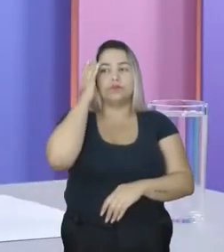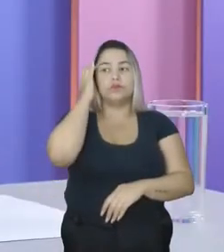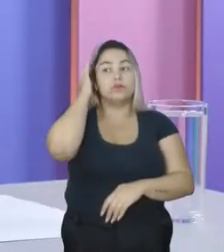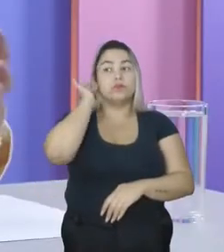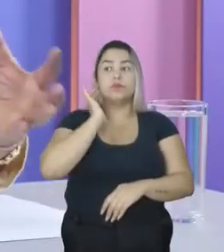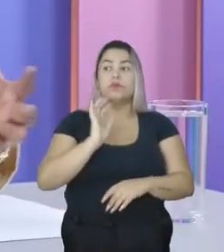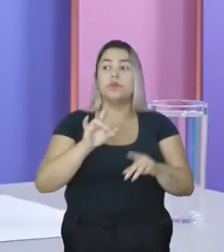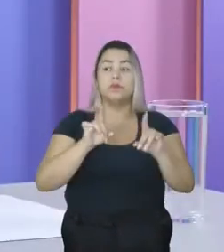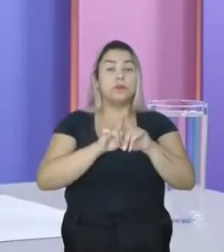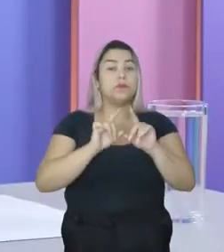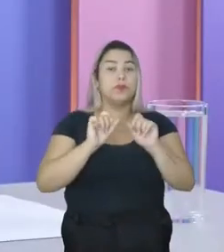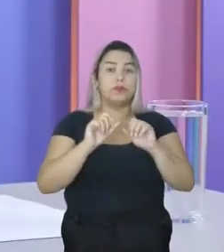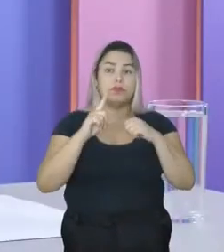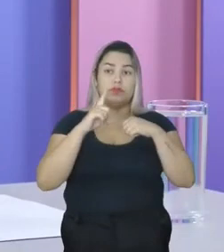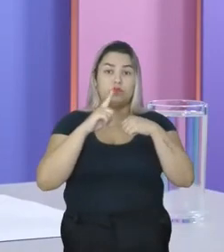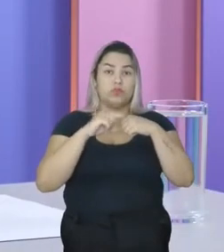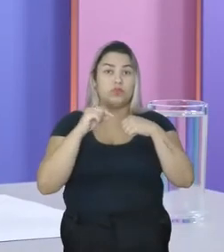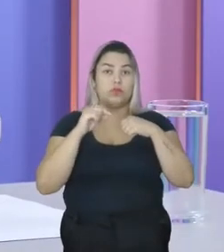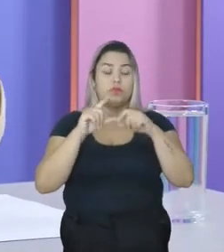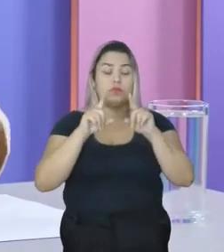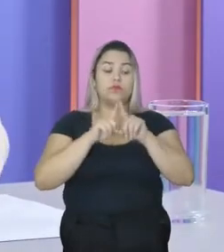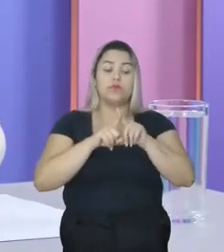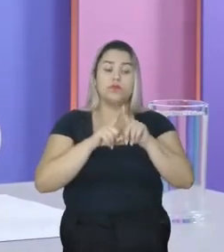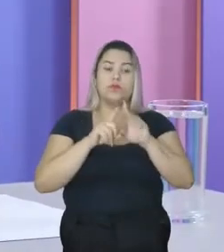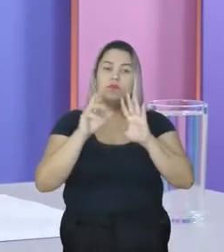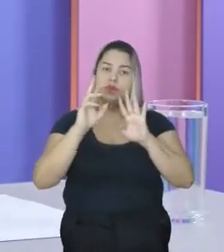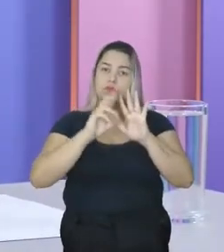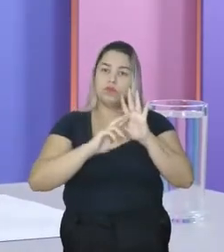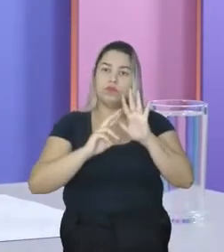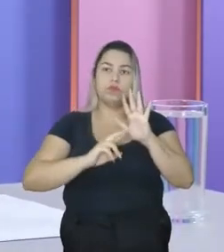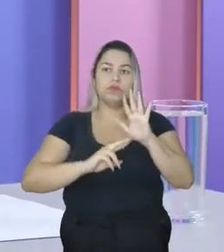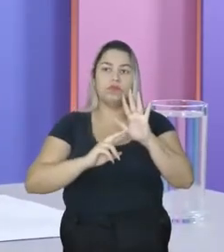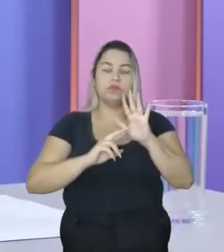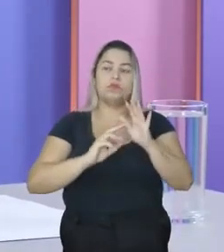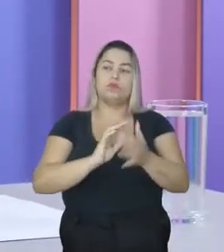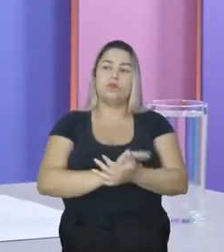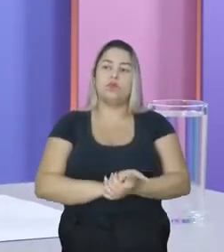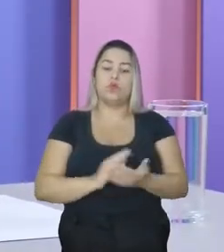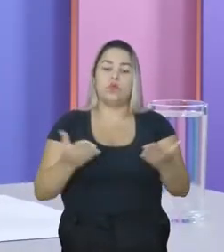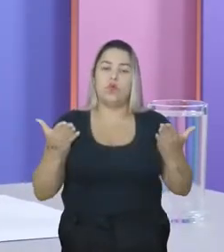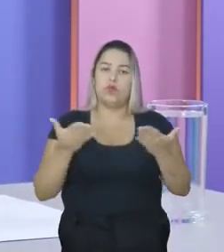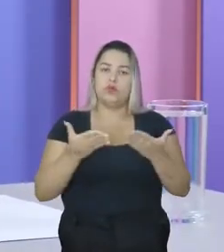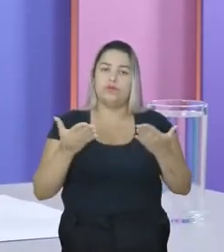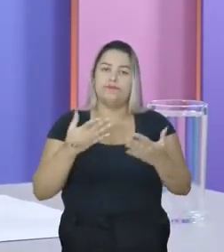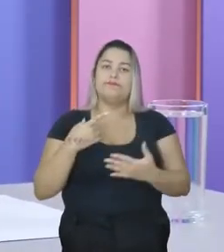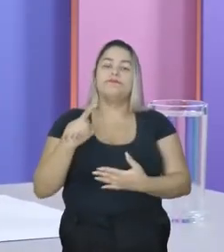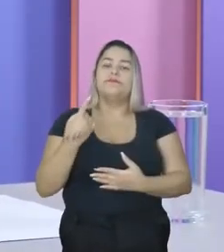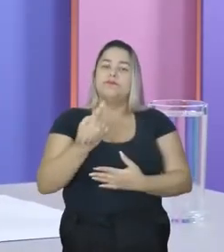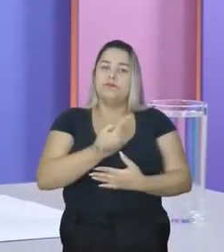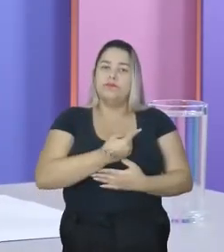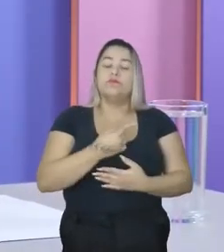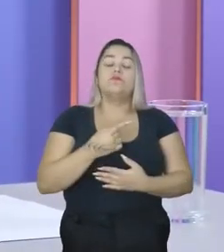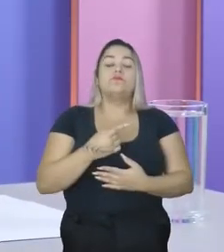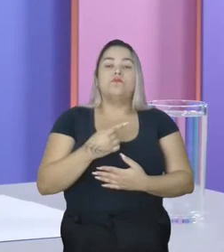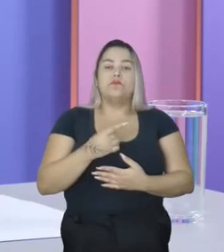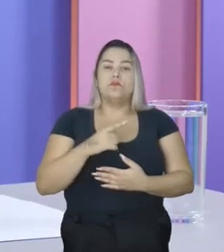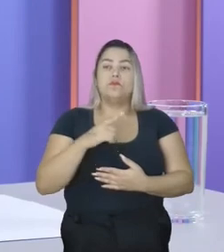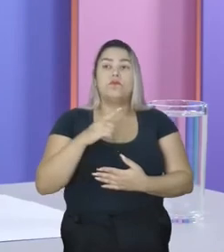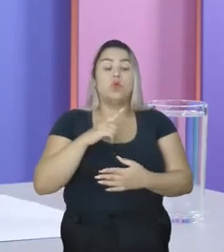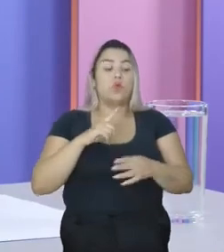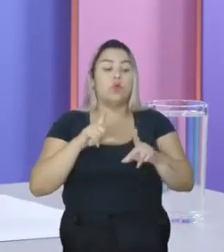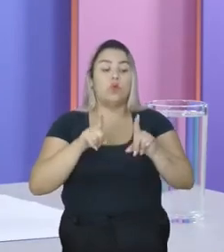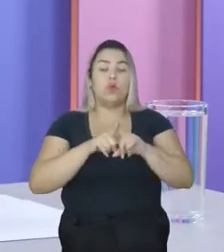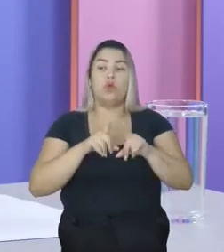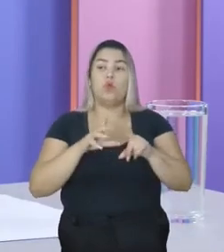desse artigo e depois da regulamentação desse artigo, hoje a gente vê que o conflito pela terra,